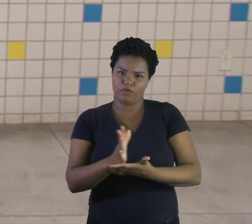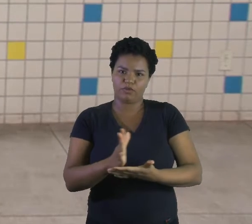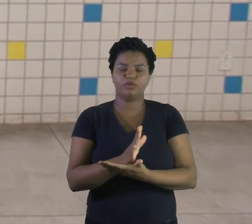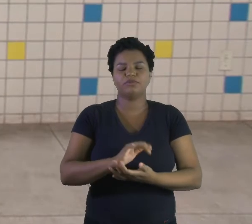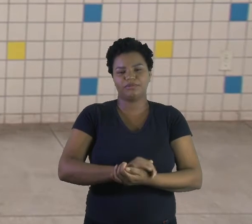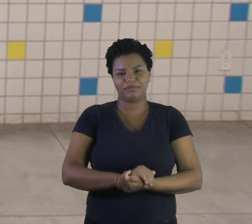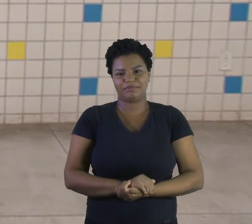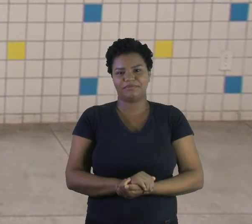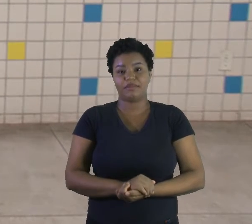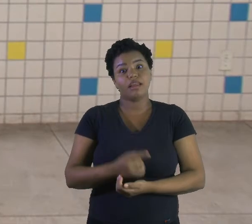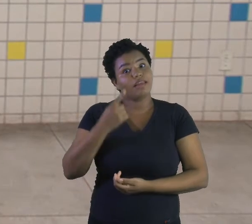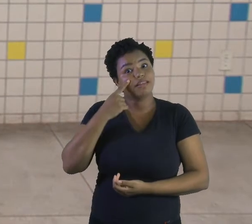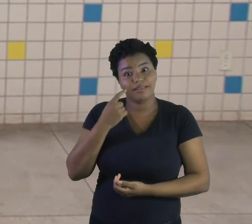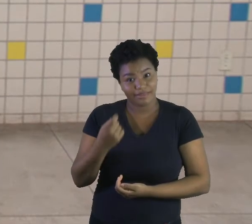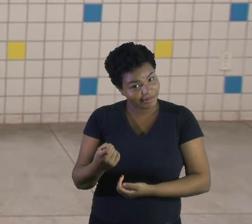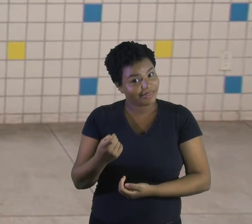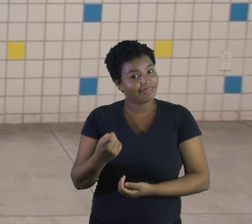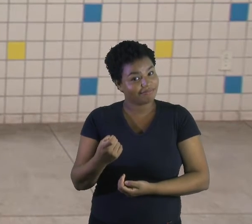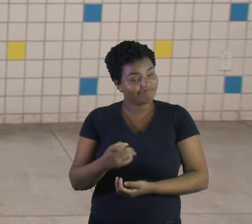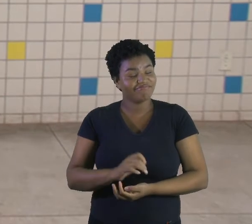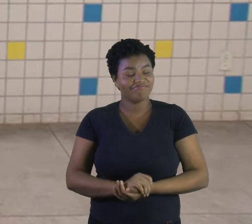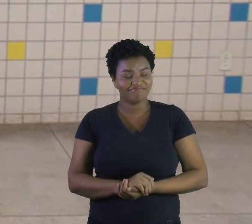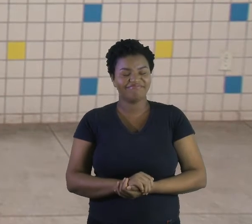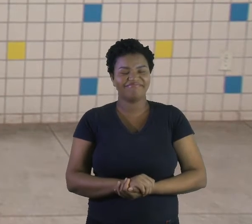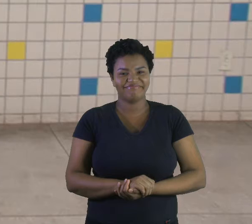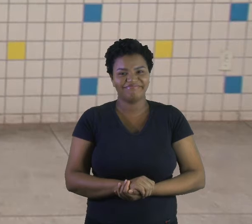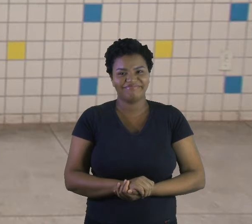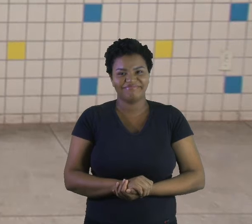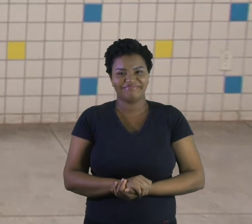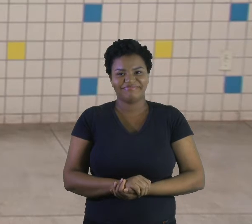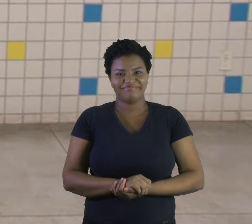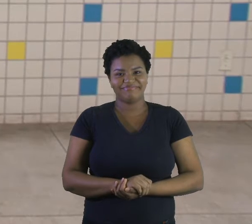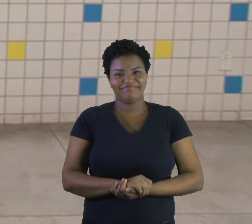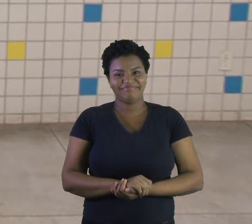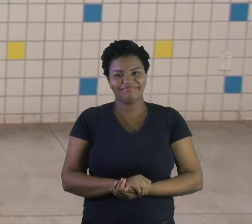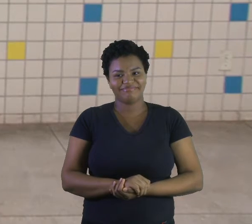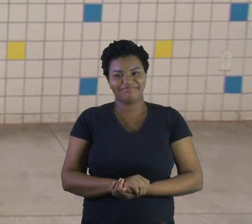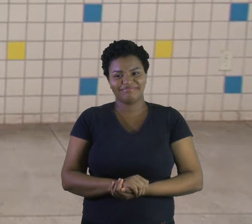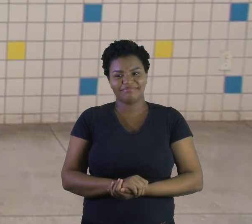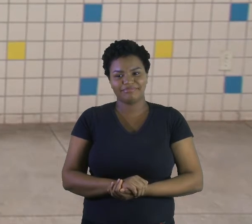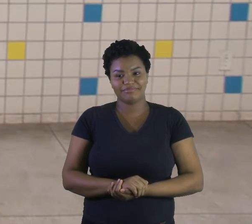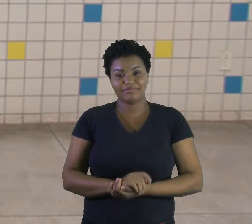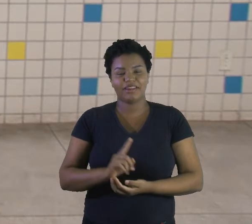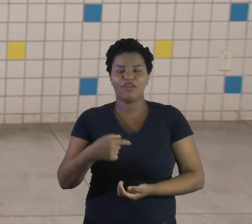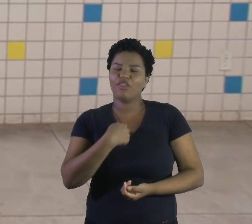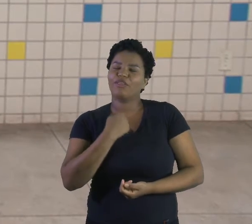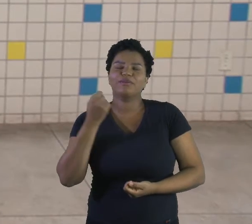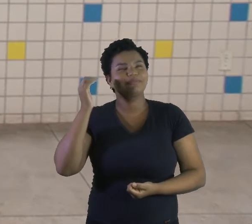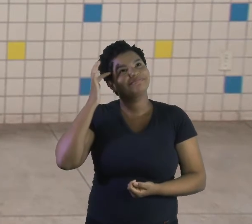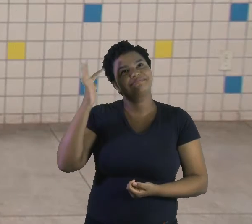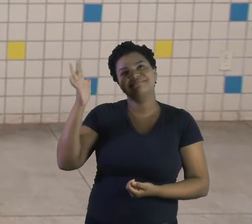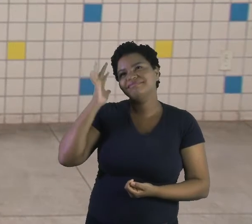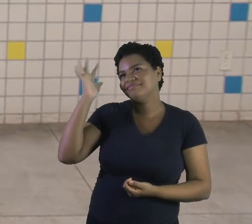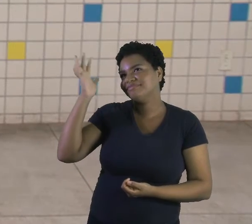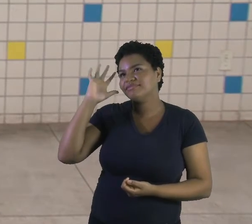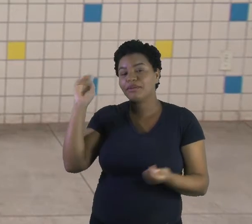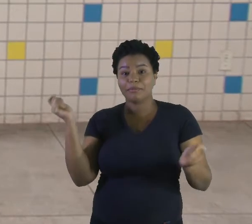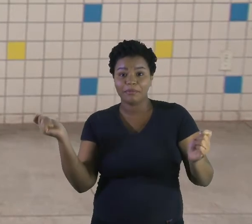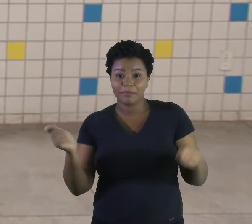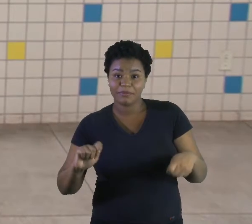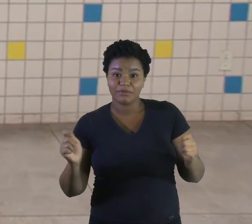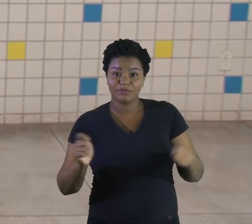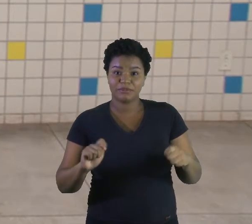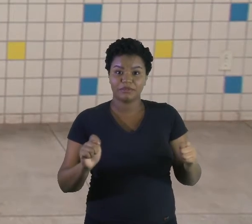assunto muito interessante, né? Que assim faz a gente viajar com as possibilidades, né, do